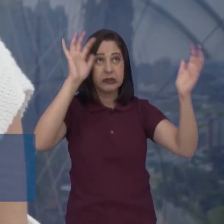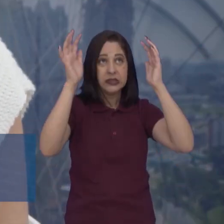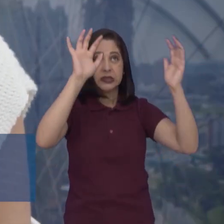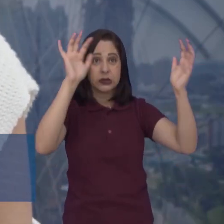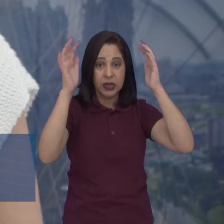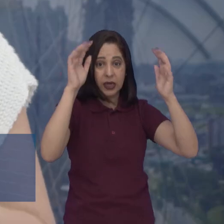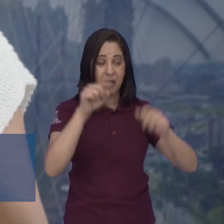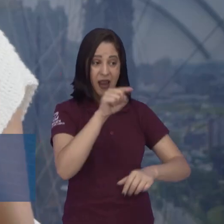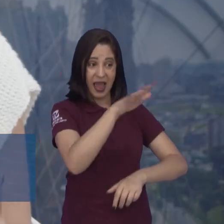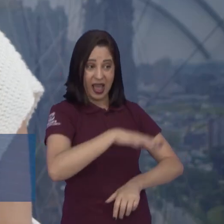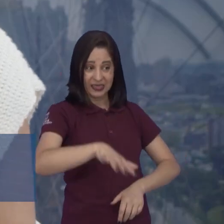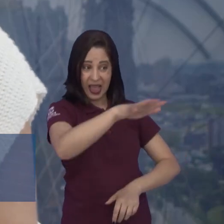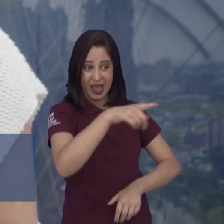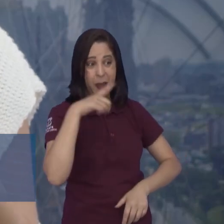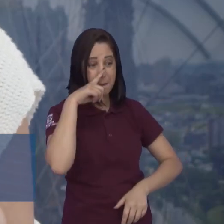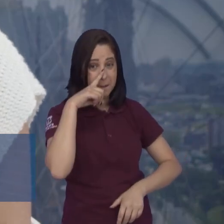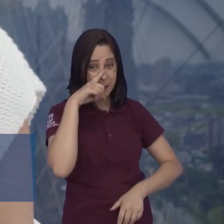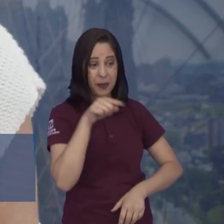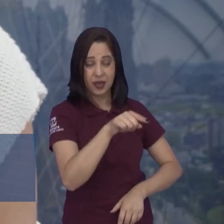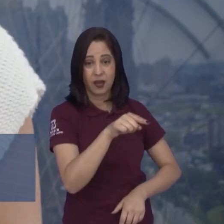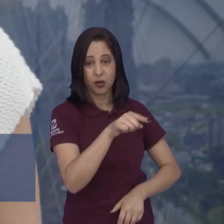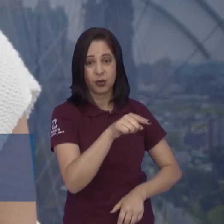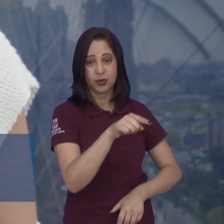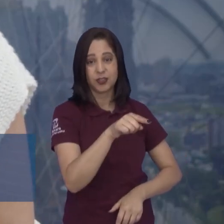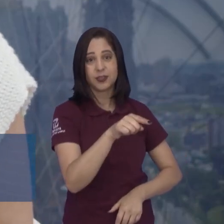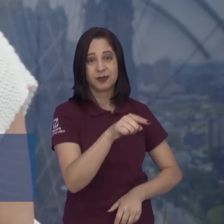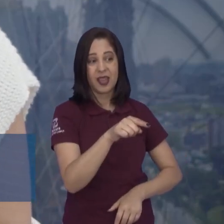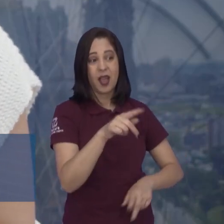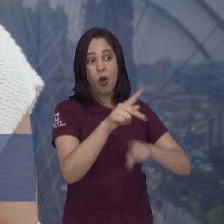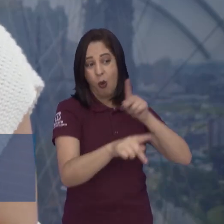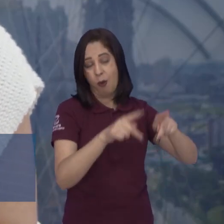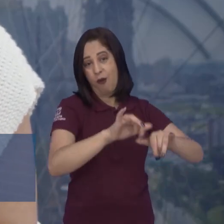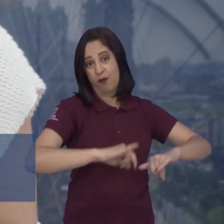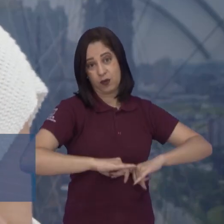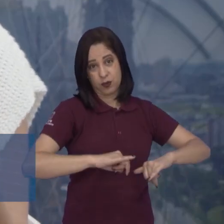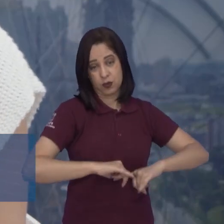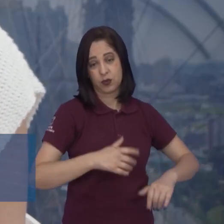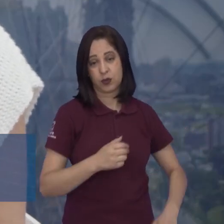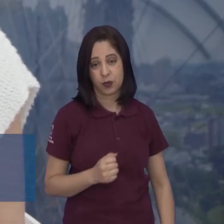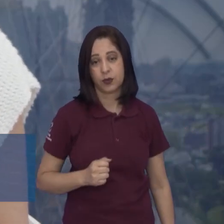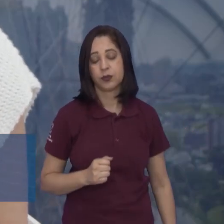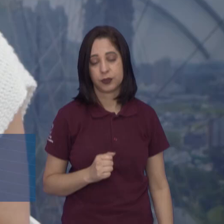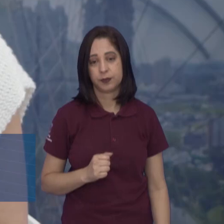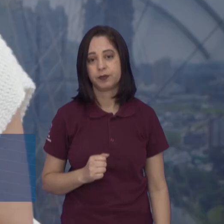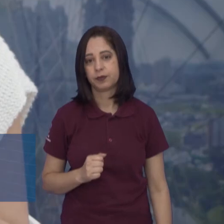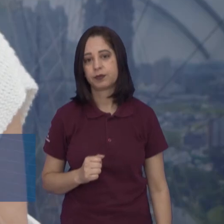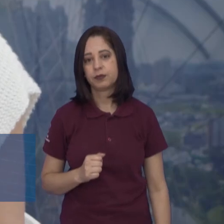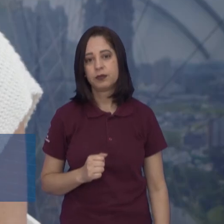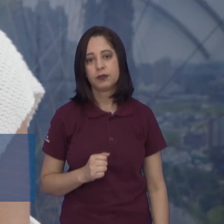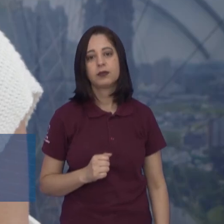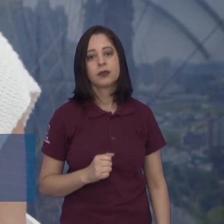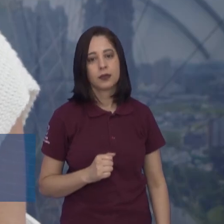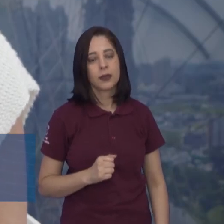essas áreas de risco, quem fica mais em risco, em perigo, são essas populações. E provavelmente serão as que mais